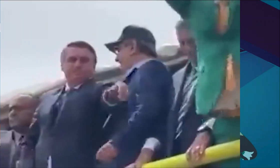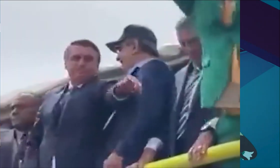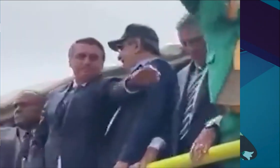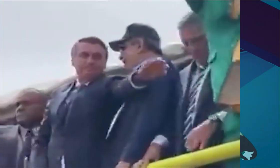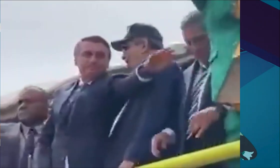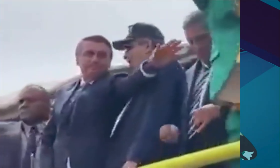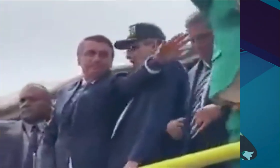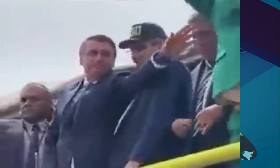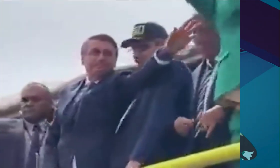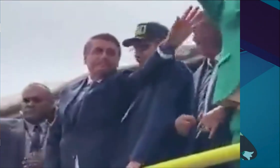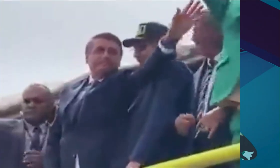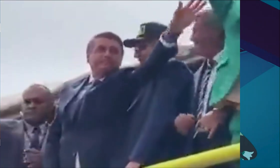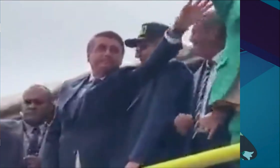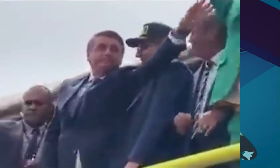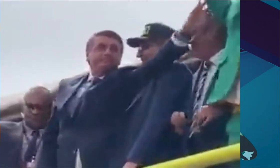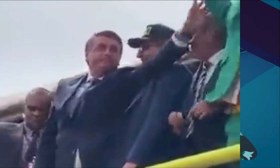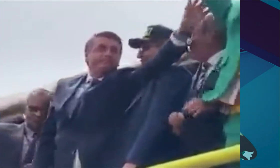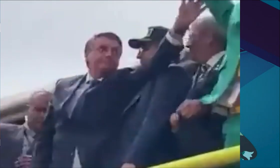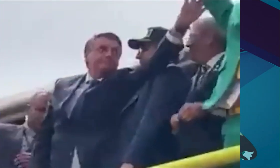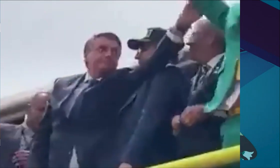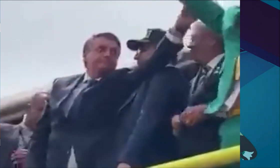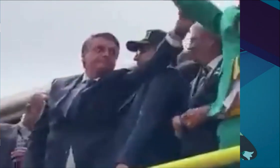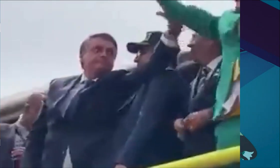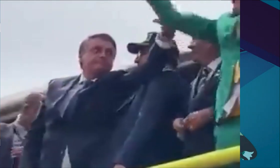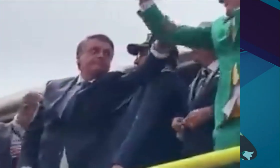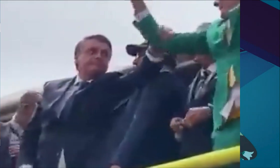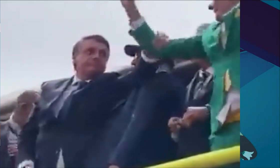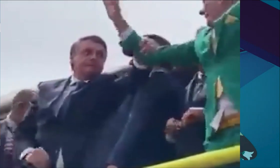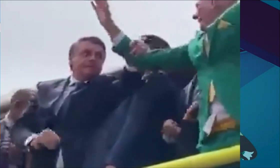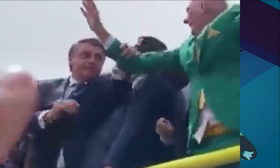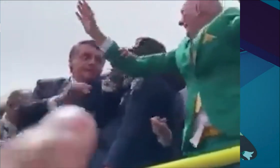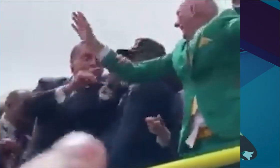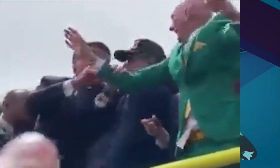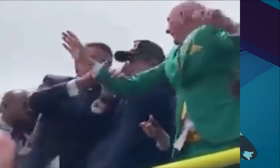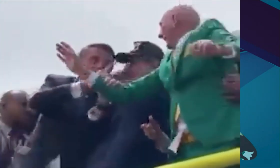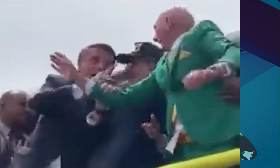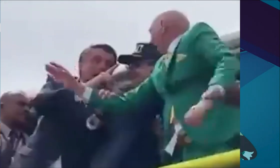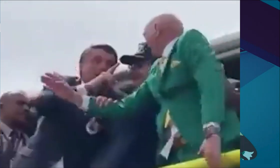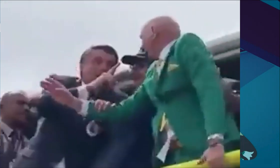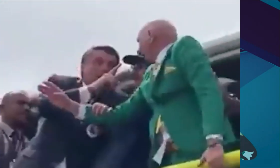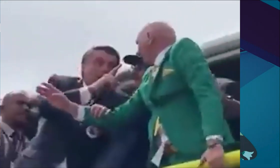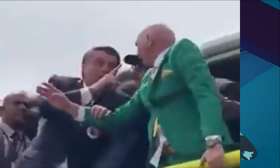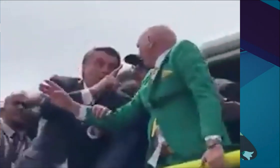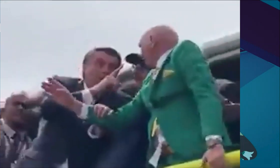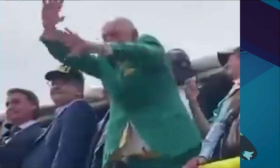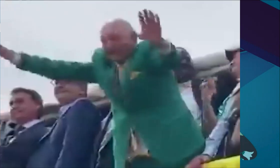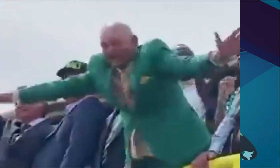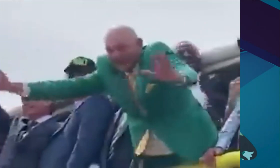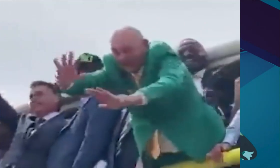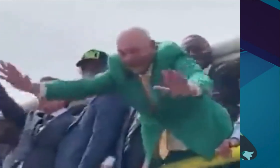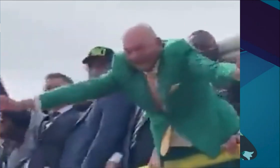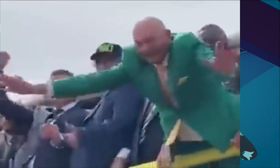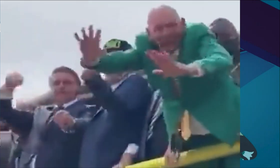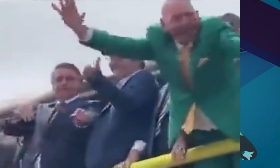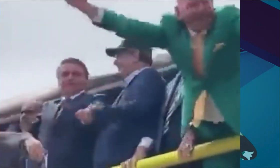Loja de São Vicente, ele trouxe pastelzinho de Belém. Pode roubar a cena. A cena era do presidente, né? É porque ele fica muito empolgado, segura, né? Segura a